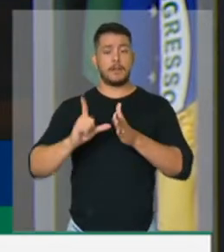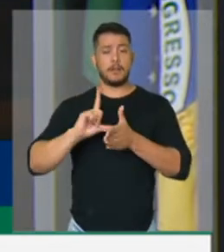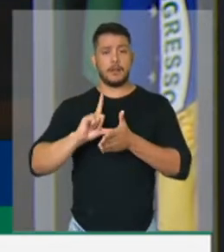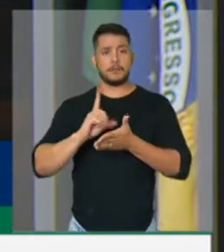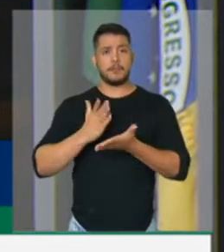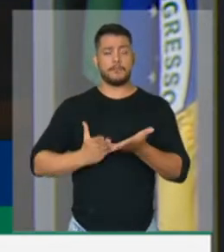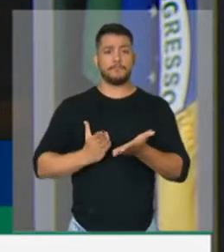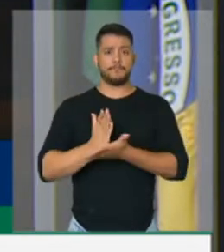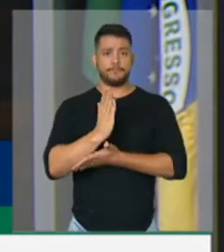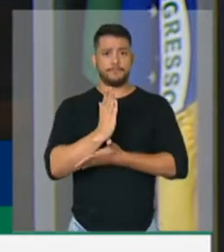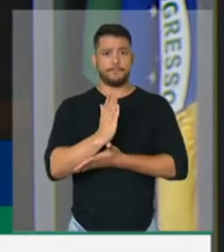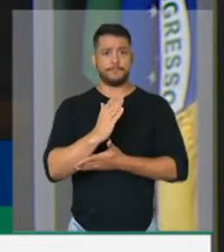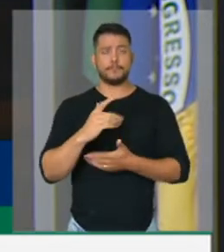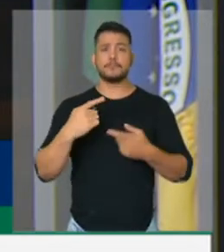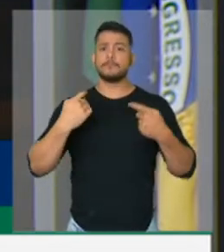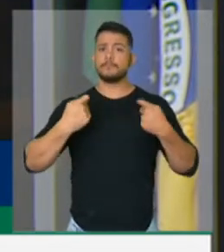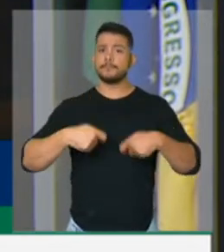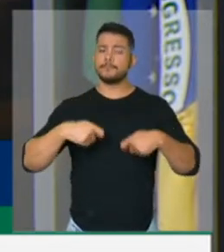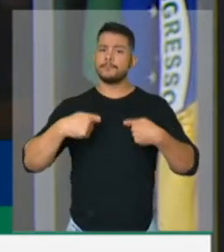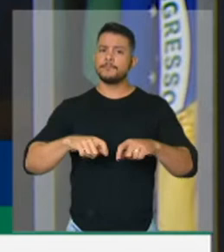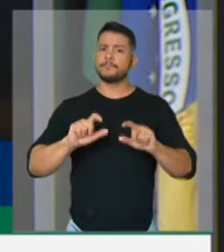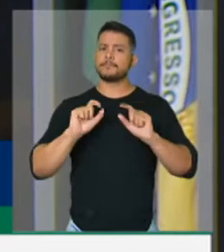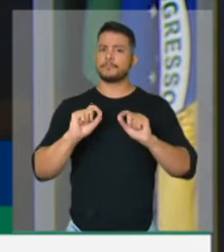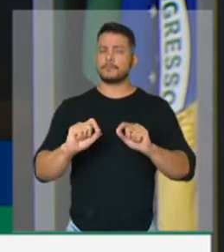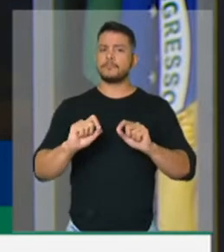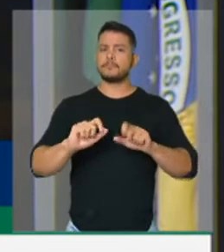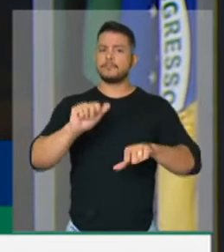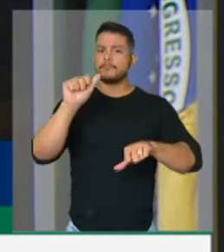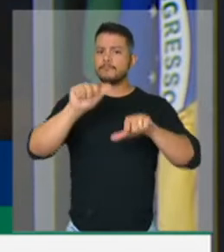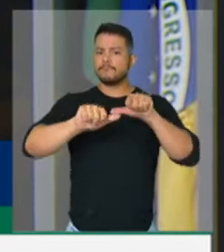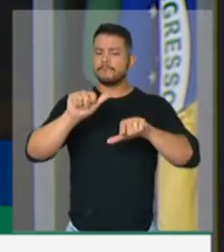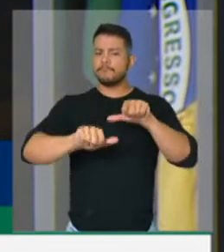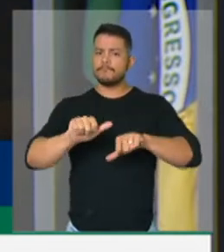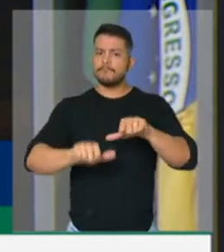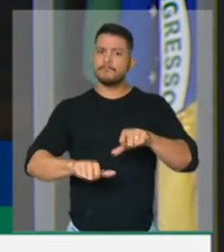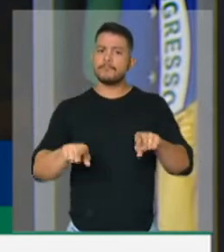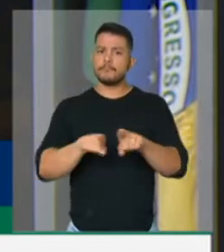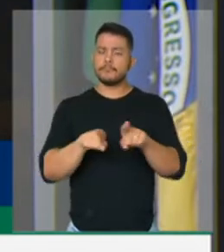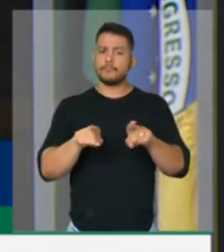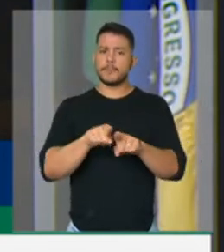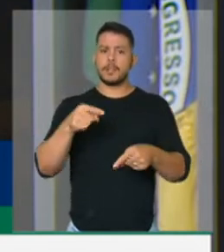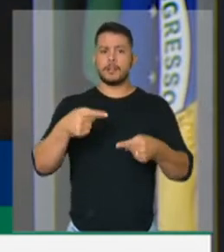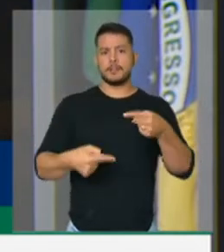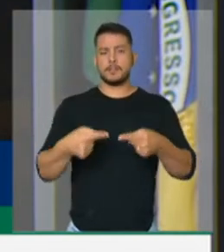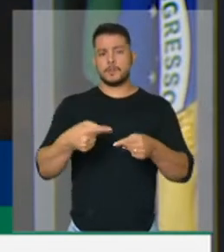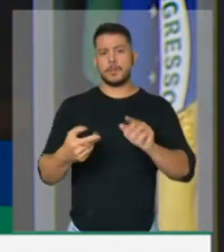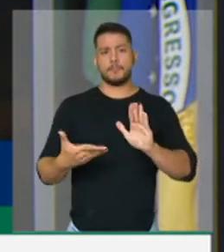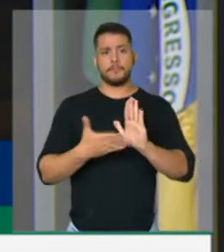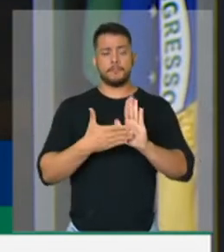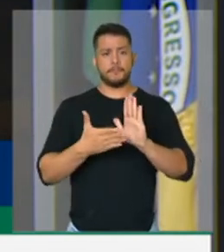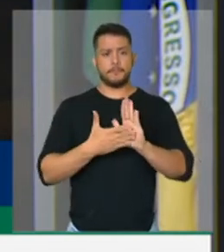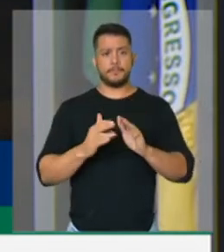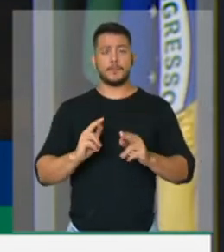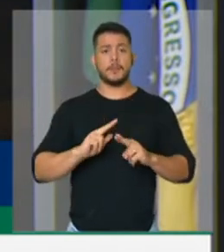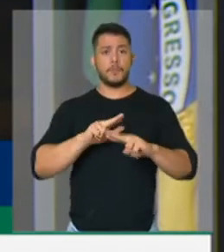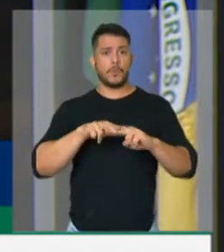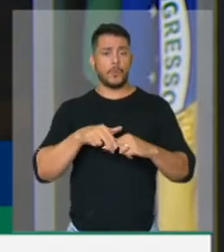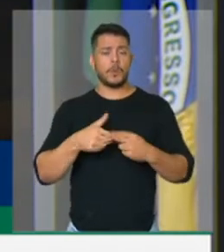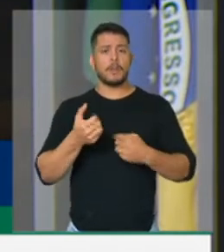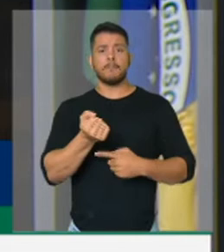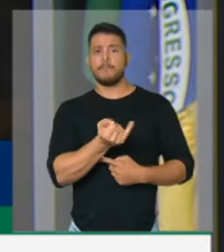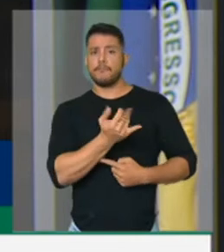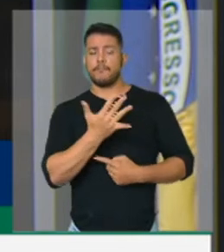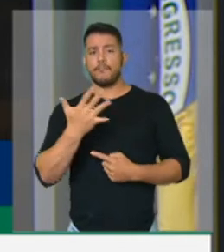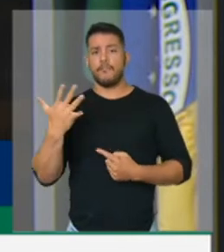é preciso uma profunda análise e discussão desta proposta, porque muitas das medidas